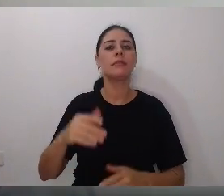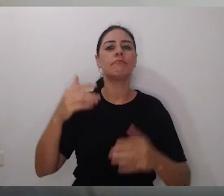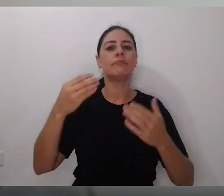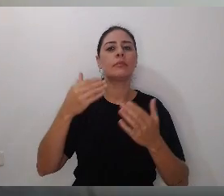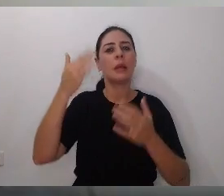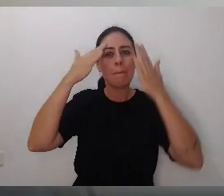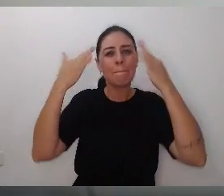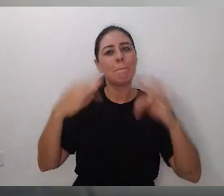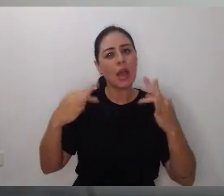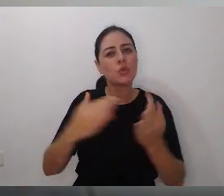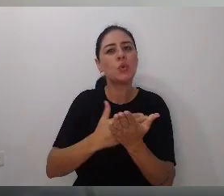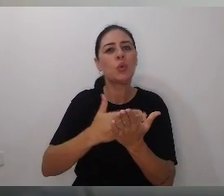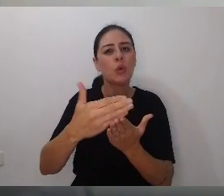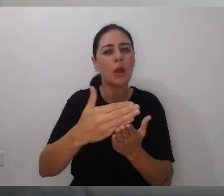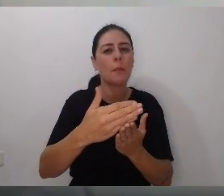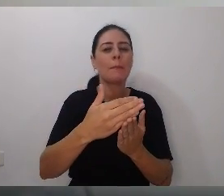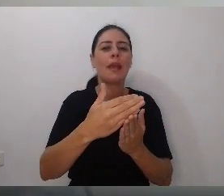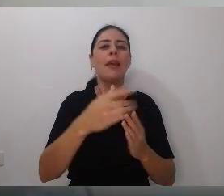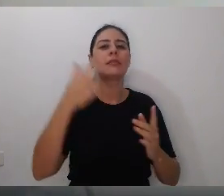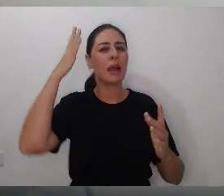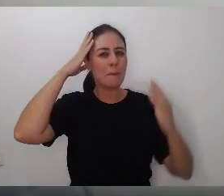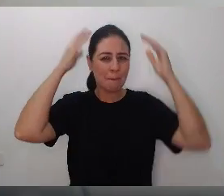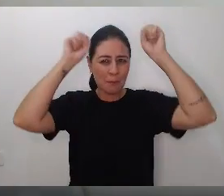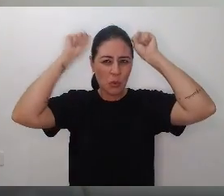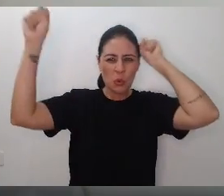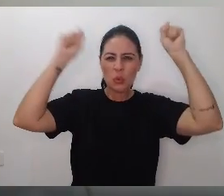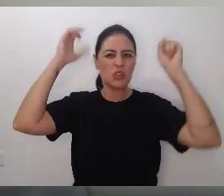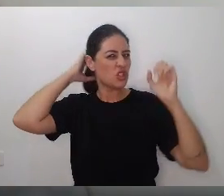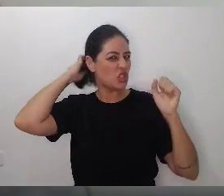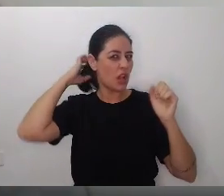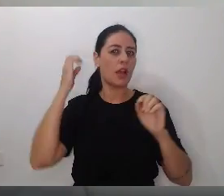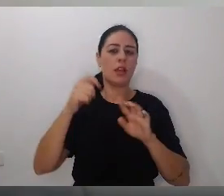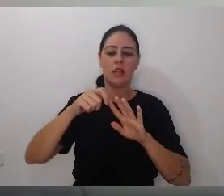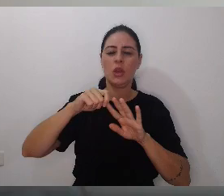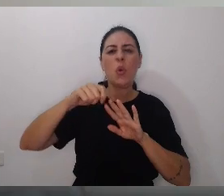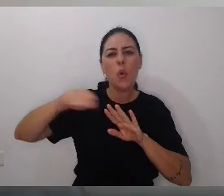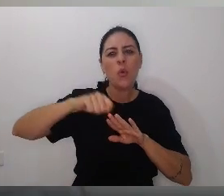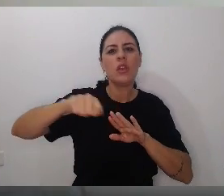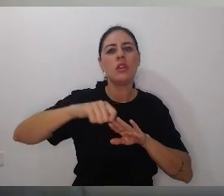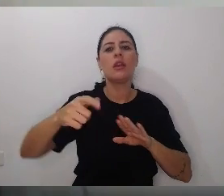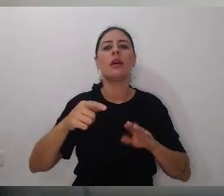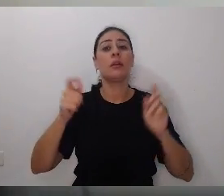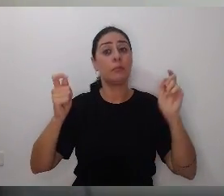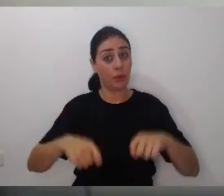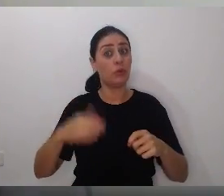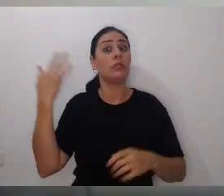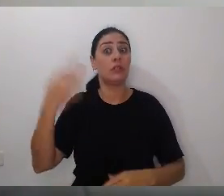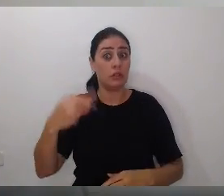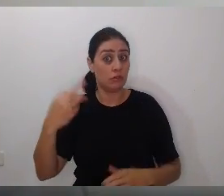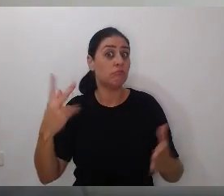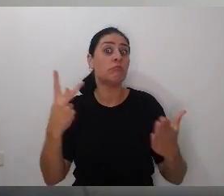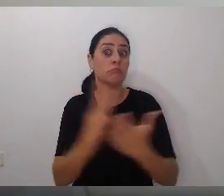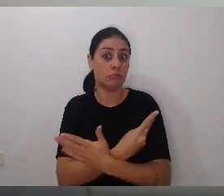Quando a criança faz comportamentos de risco também, para si e para os outros. Tem algumas crianças que começam a se machucar, a bater